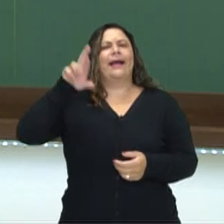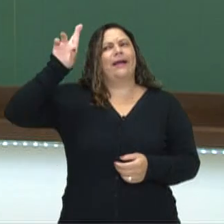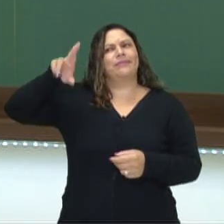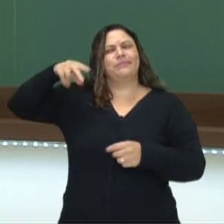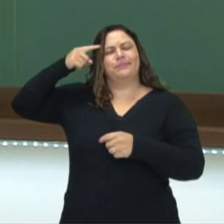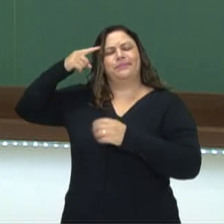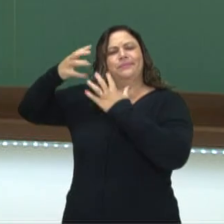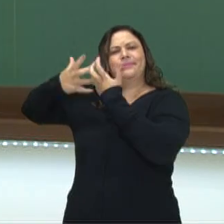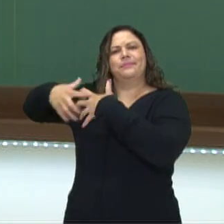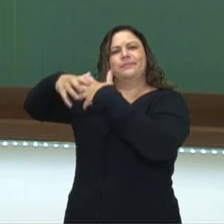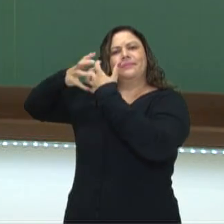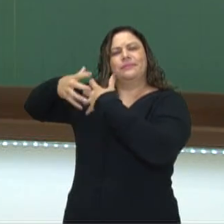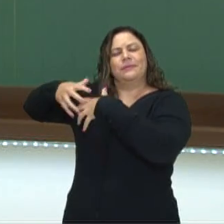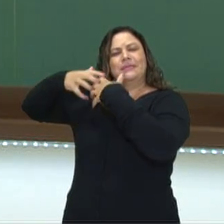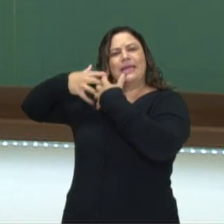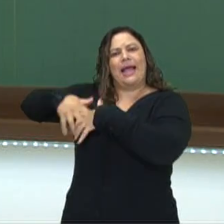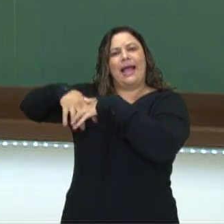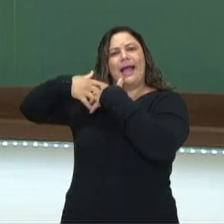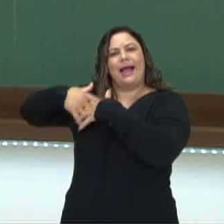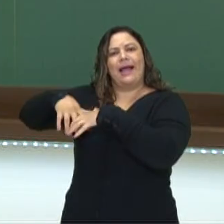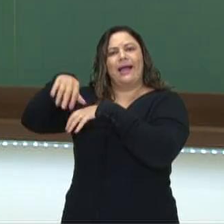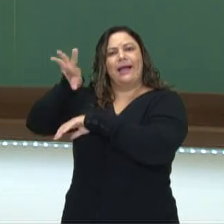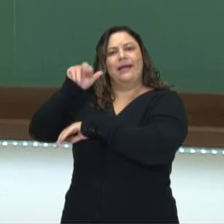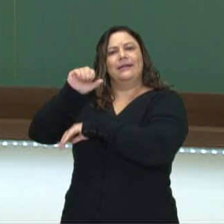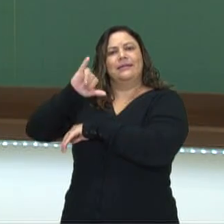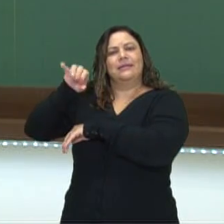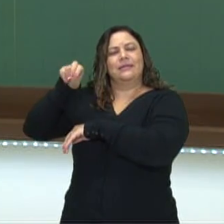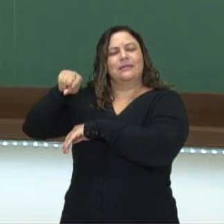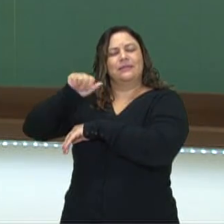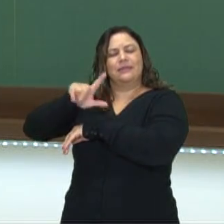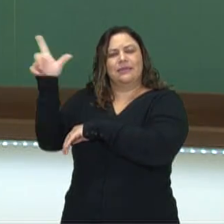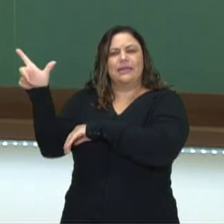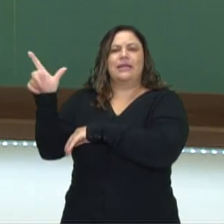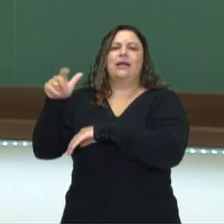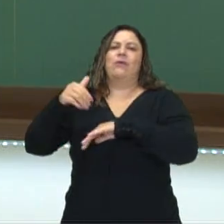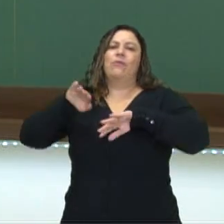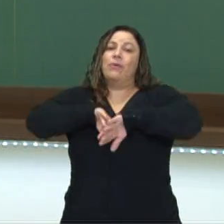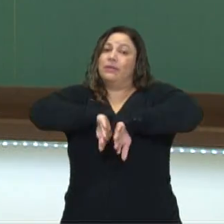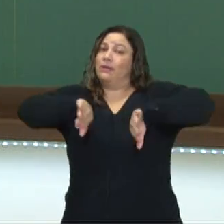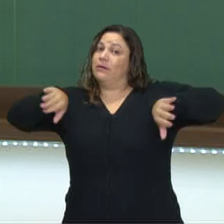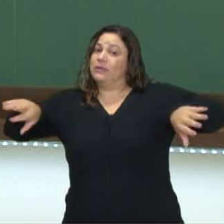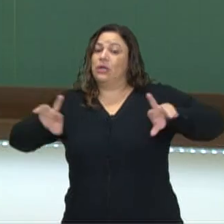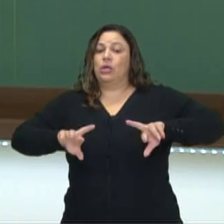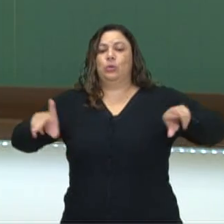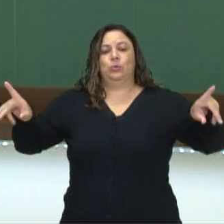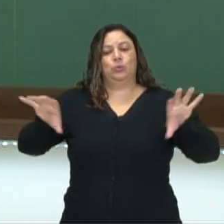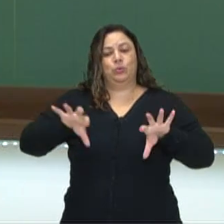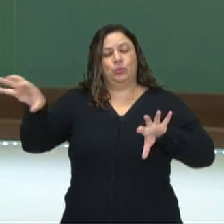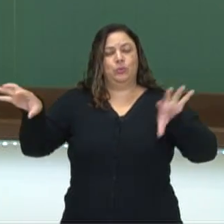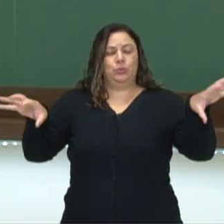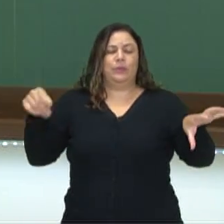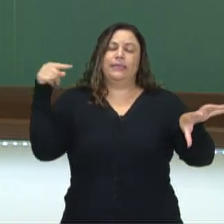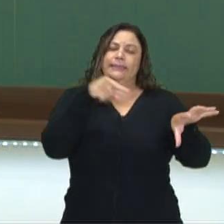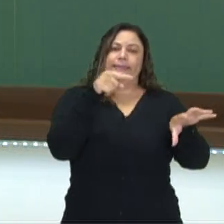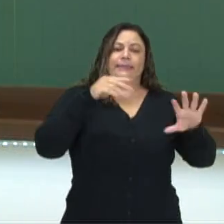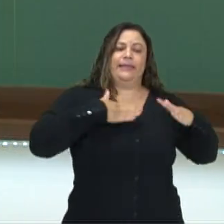não ela é afastada dos prazeres momentâneos, tá? Porque muitas vezes os